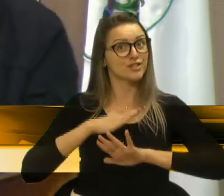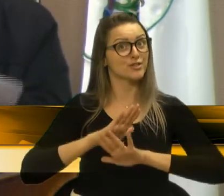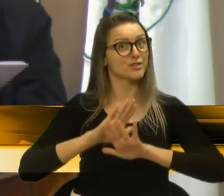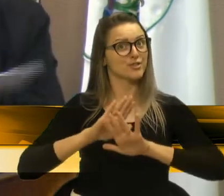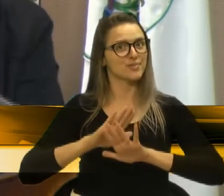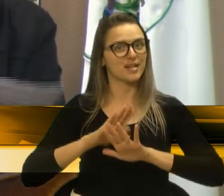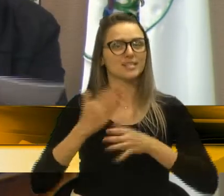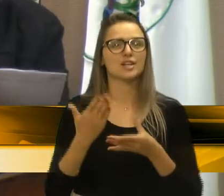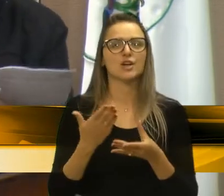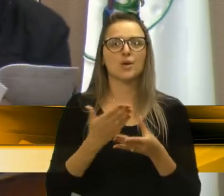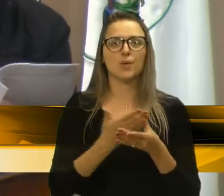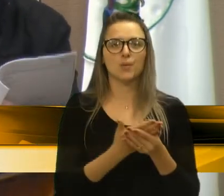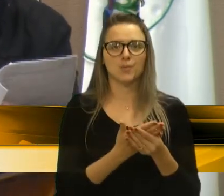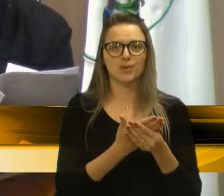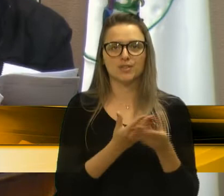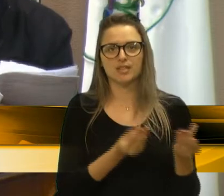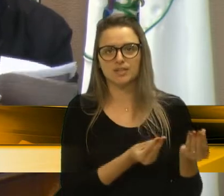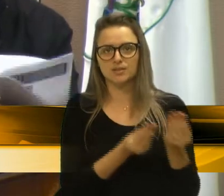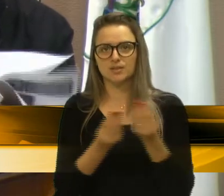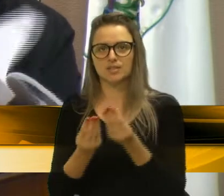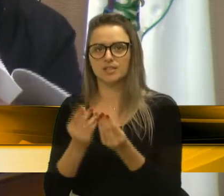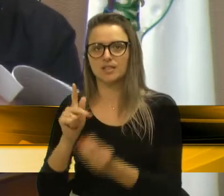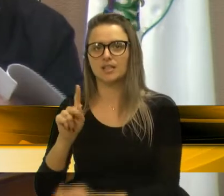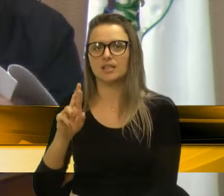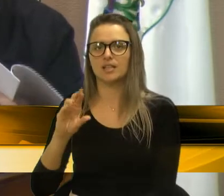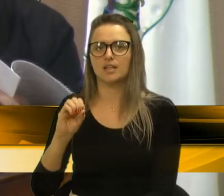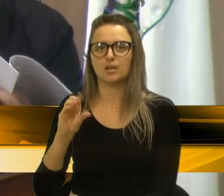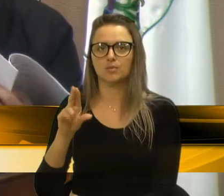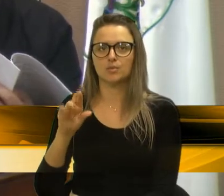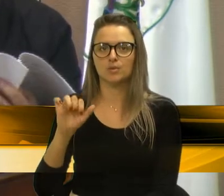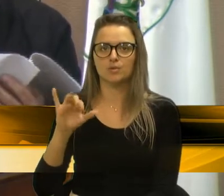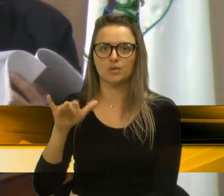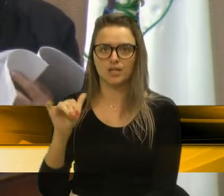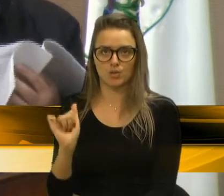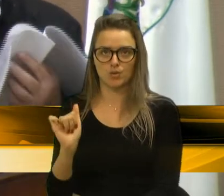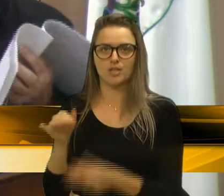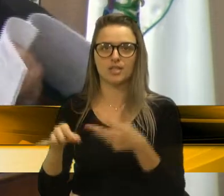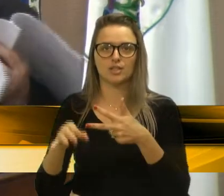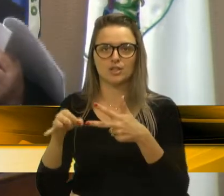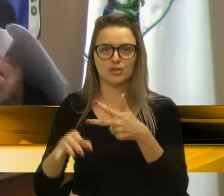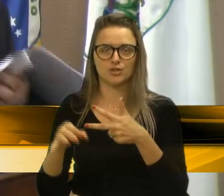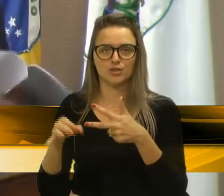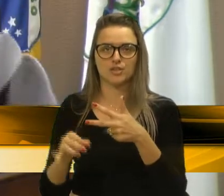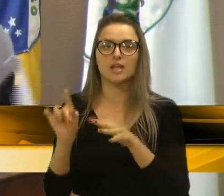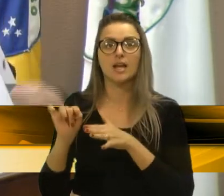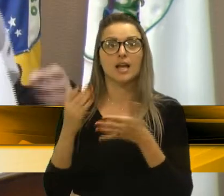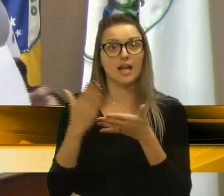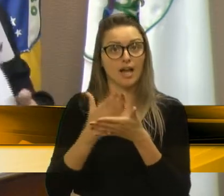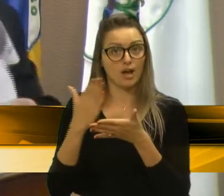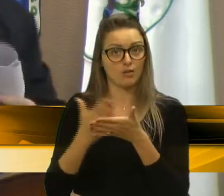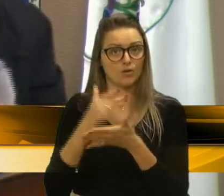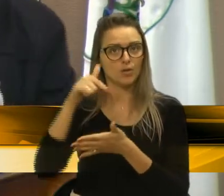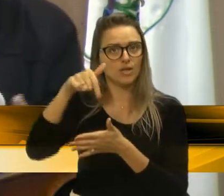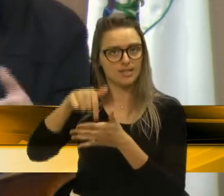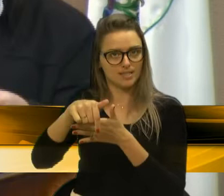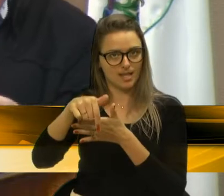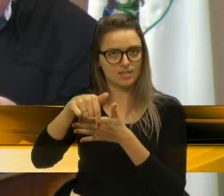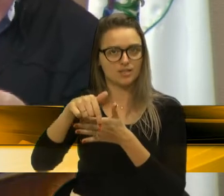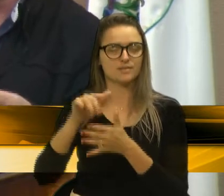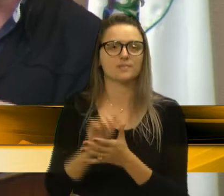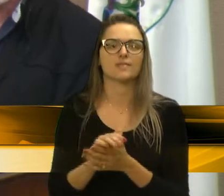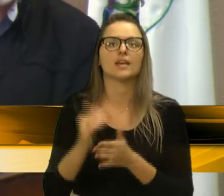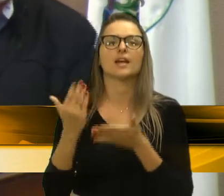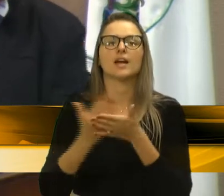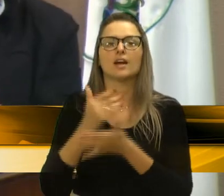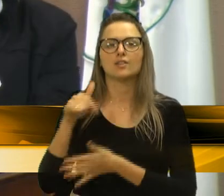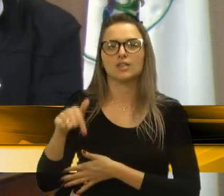o processo foi encaminhado à Procuradoria Jurídica, né? Isso aqui é o que está as folhas 7. E essa folha